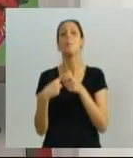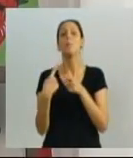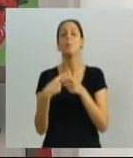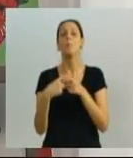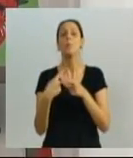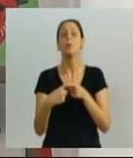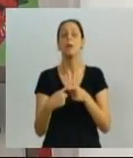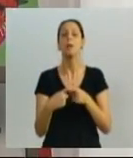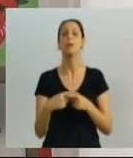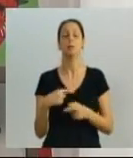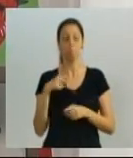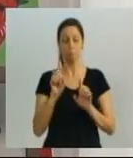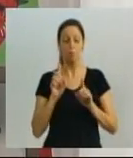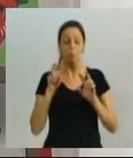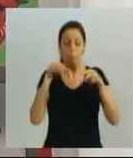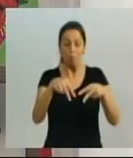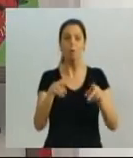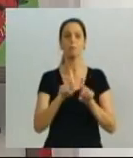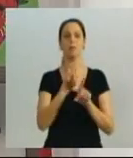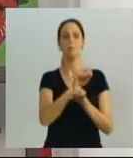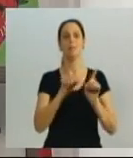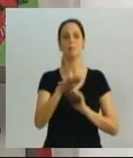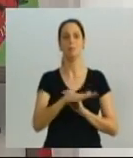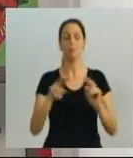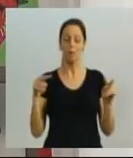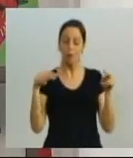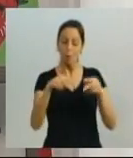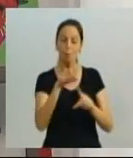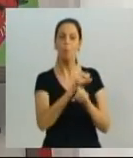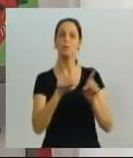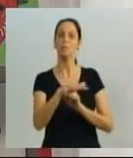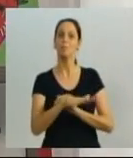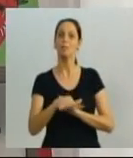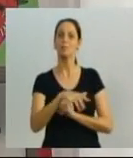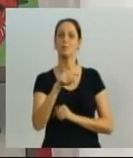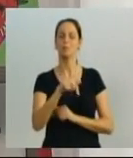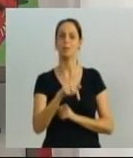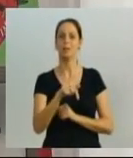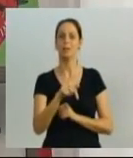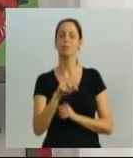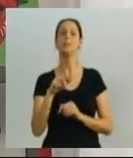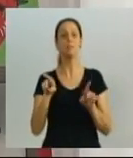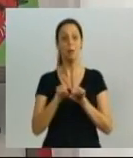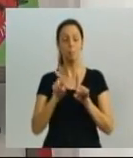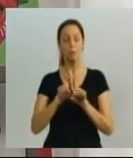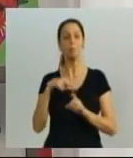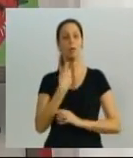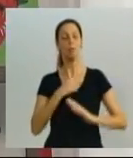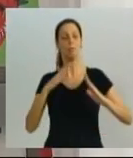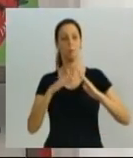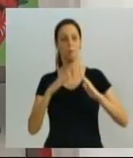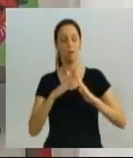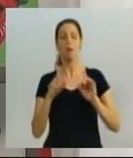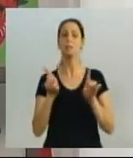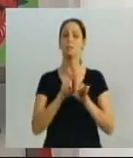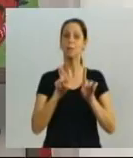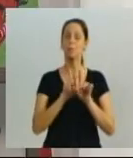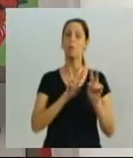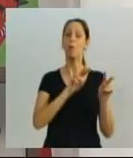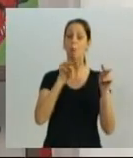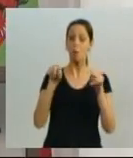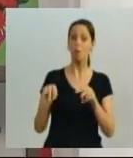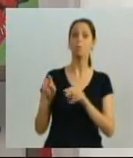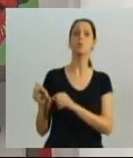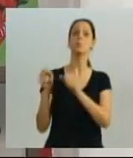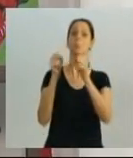para a nossa comunidade? Por que não voltar os olhos para a nossa casa? Por que não voltar os olhos para o nosso